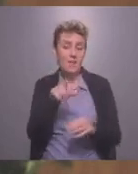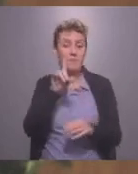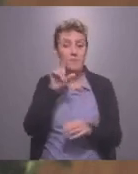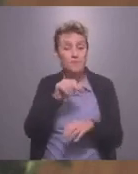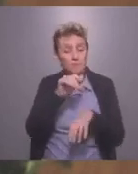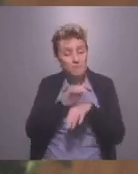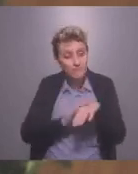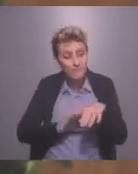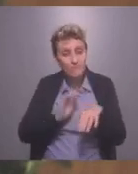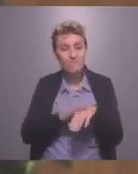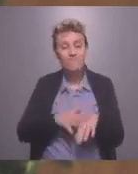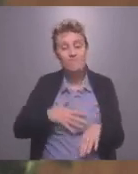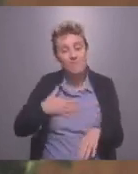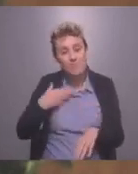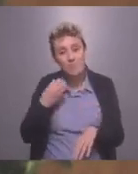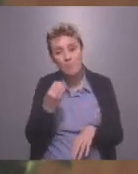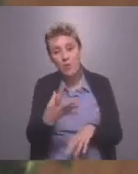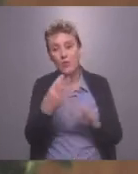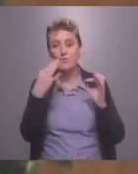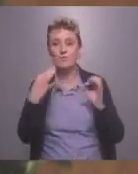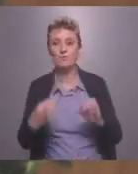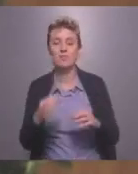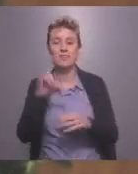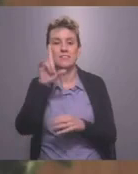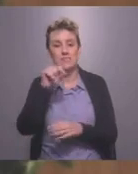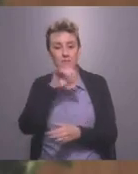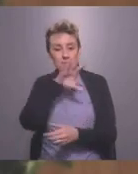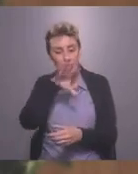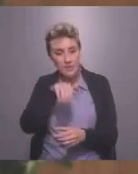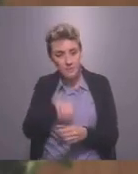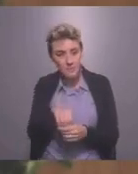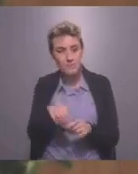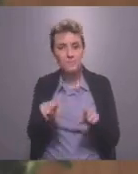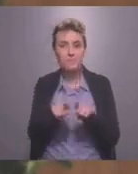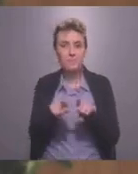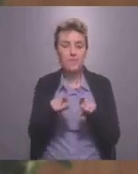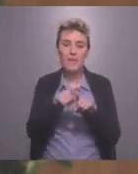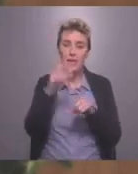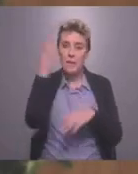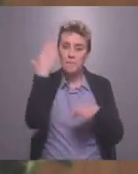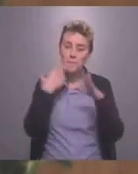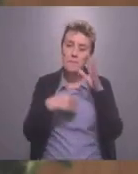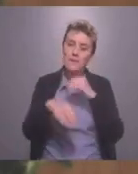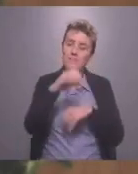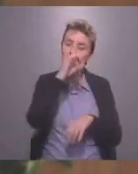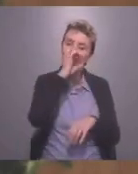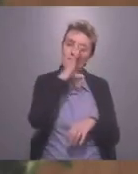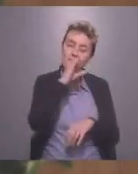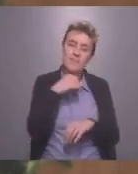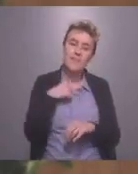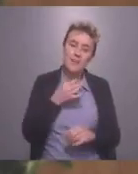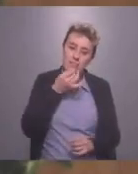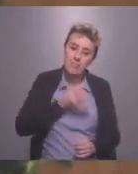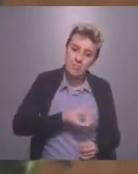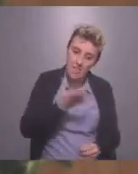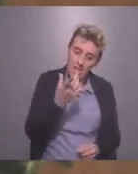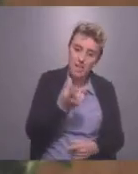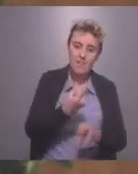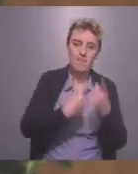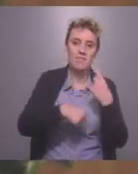de ternura e de bondade e sejam lugares onde se aprende a pedir perdão e a perdoar.